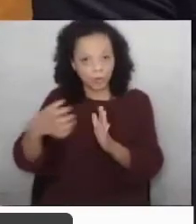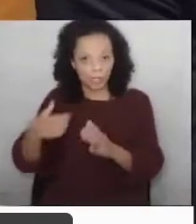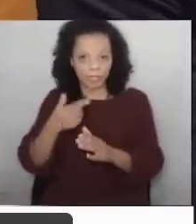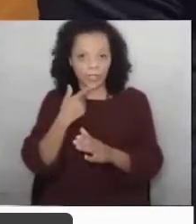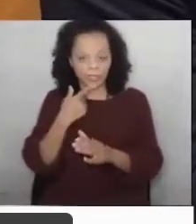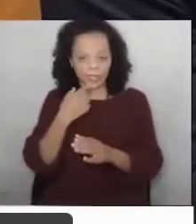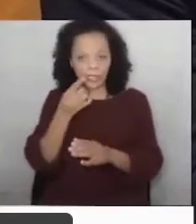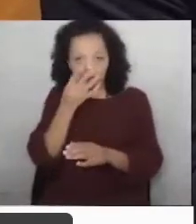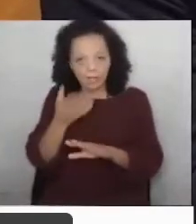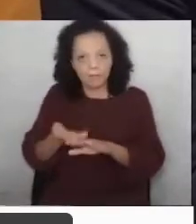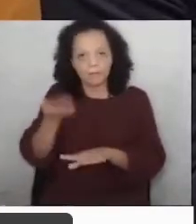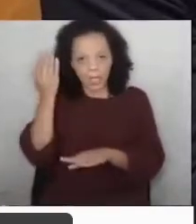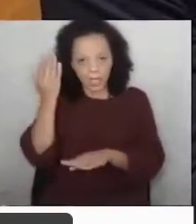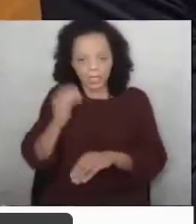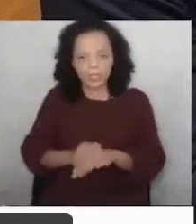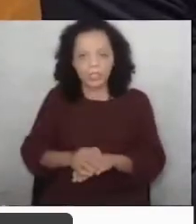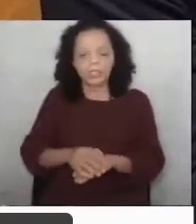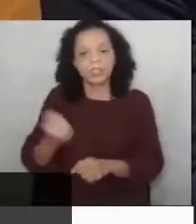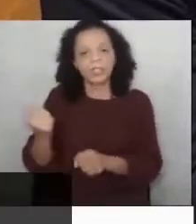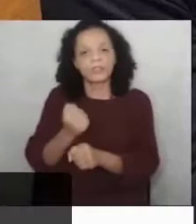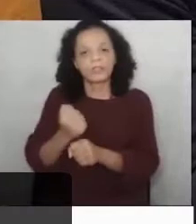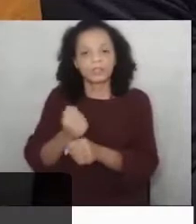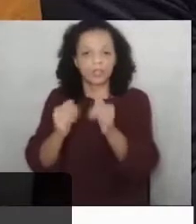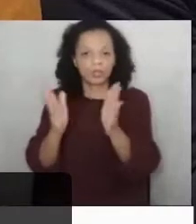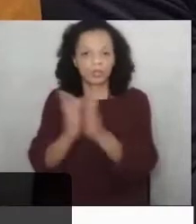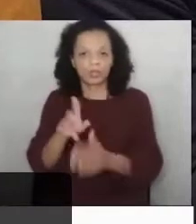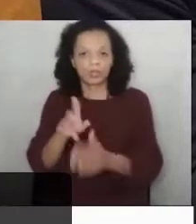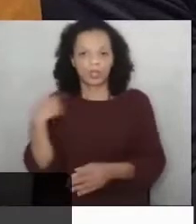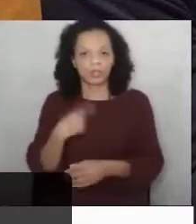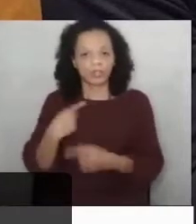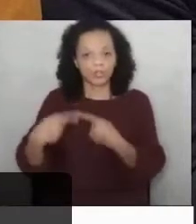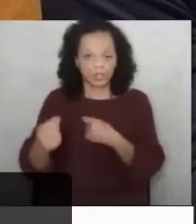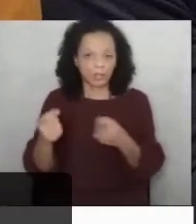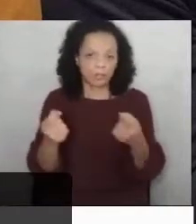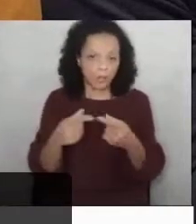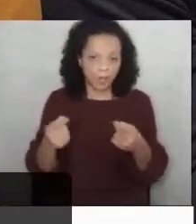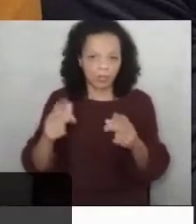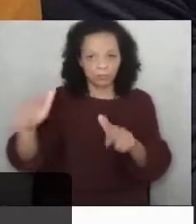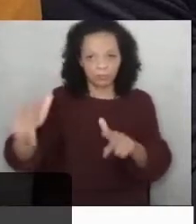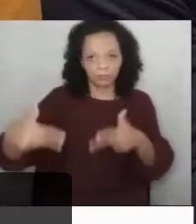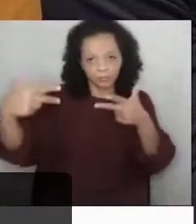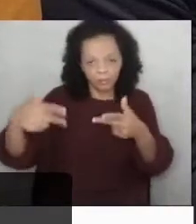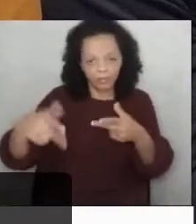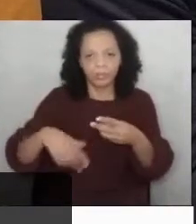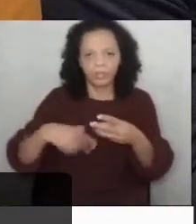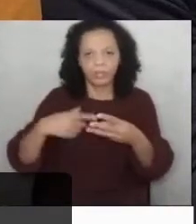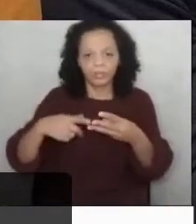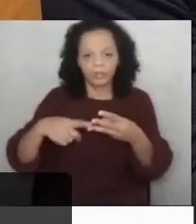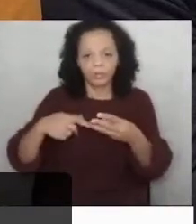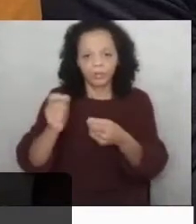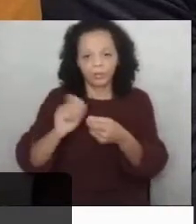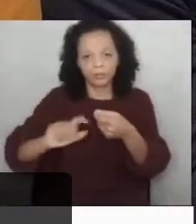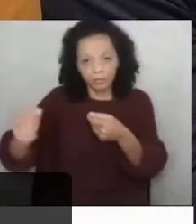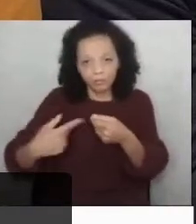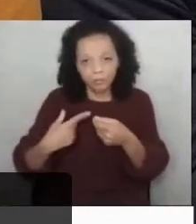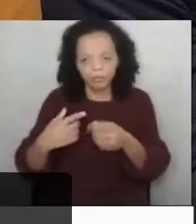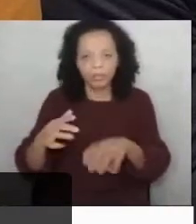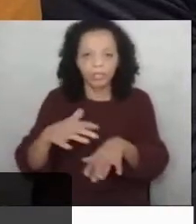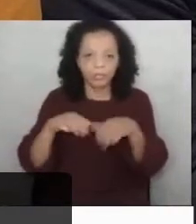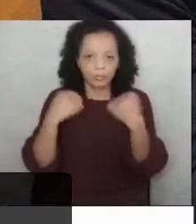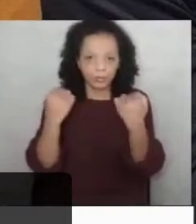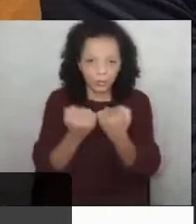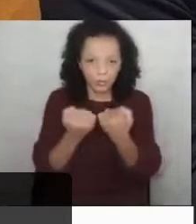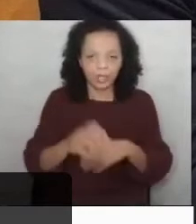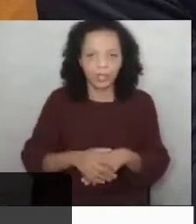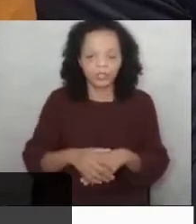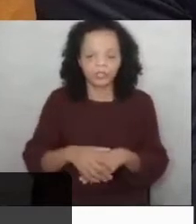vulnerabilidade serviços que todos nós usamos diariamente e-mail vídeo chamadas e mensagens instantâneas redes sociais